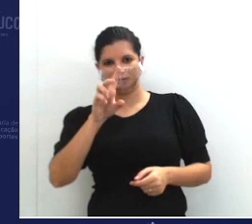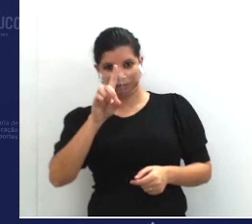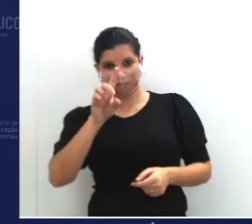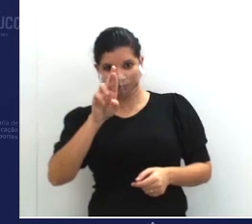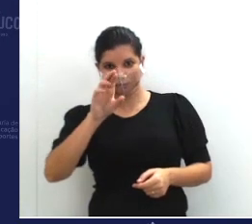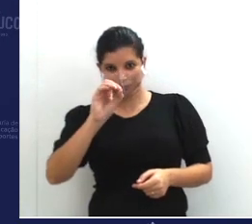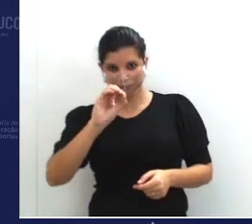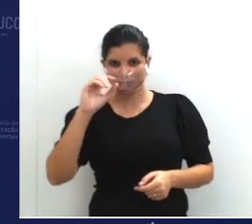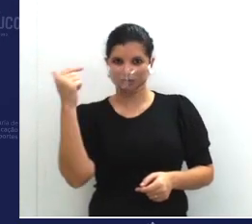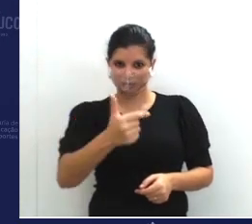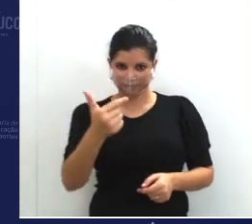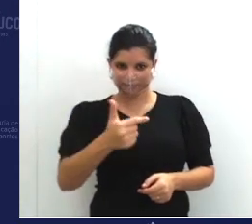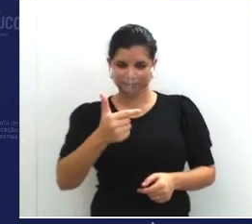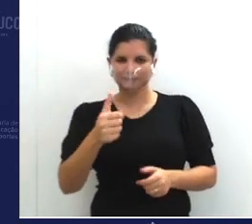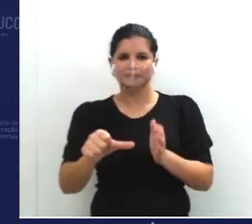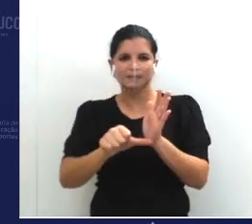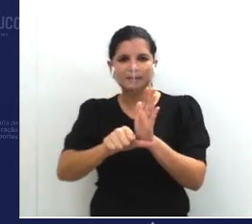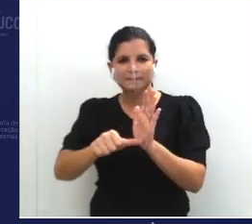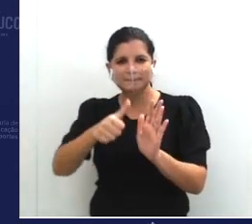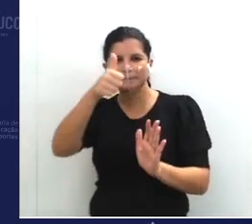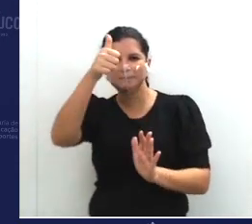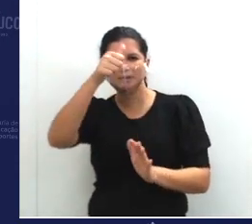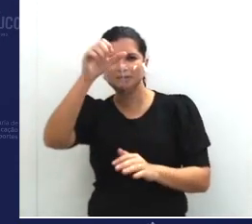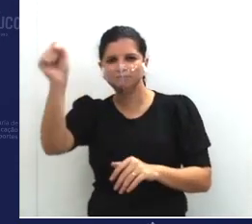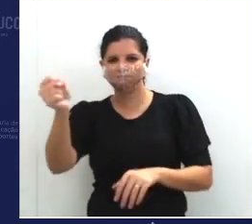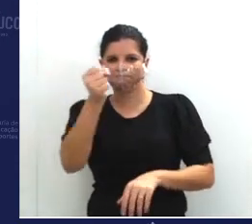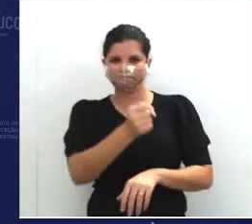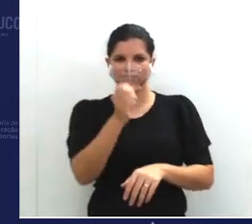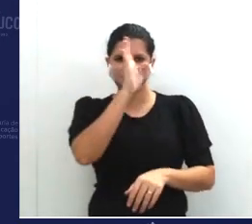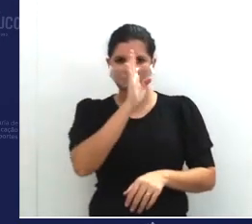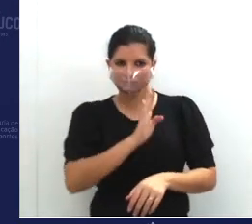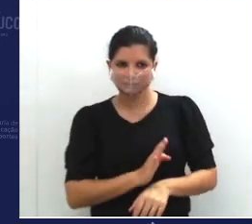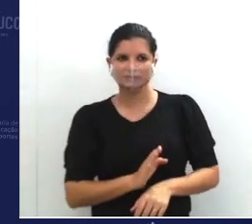no Brasil, ela foi inaugurada em